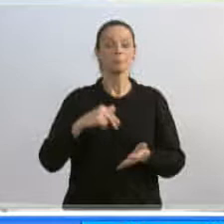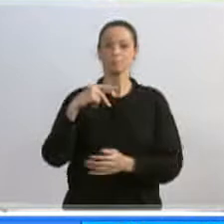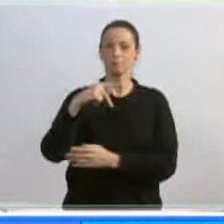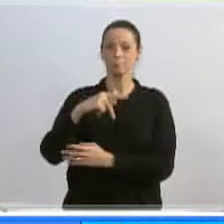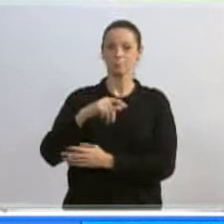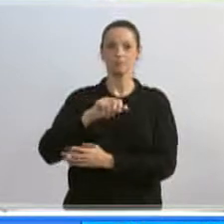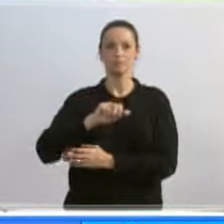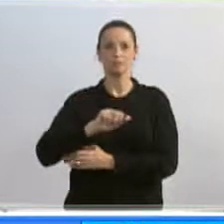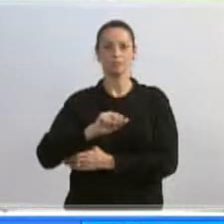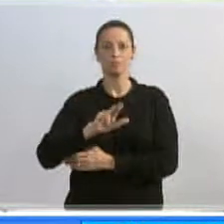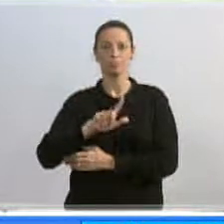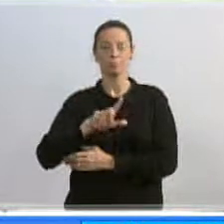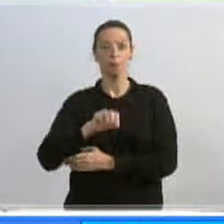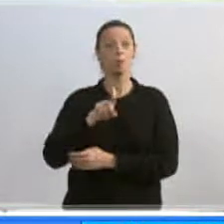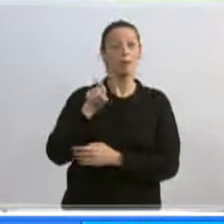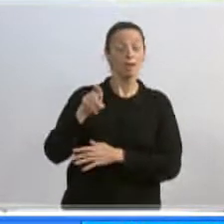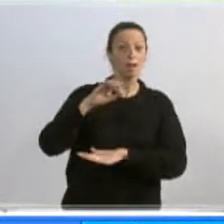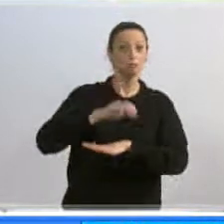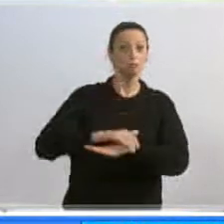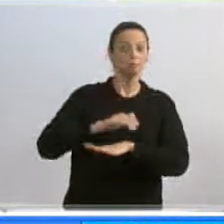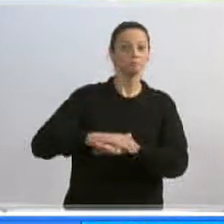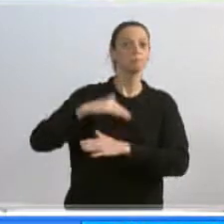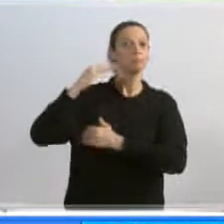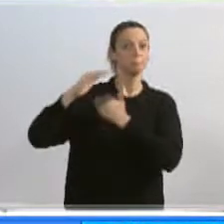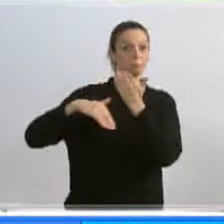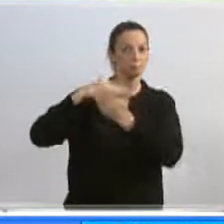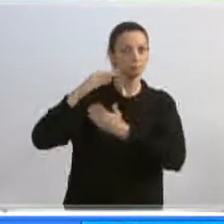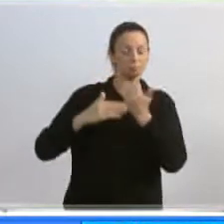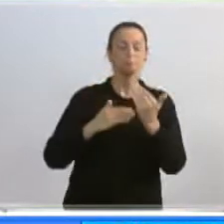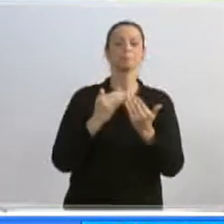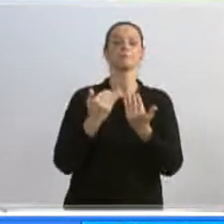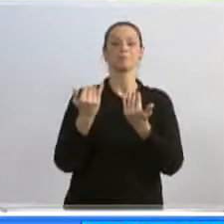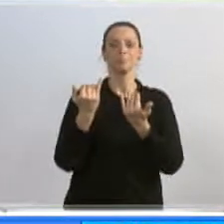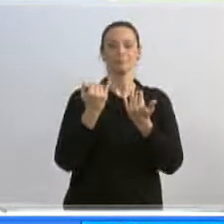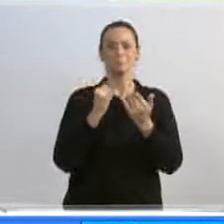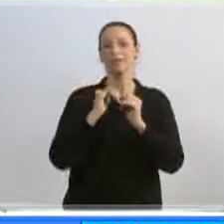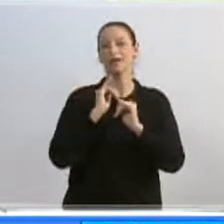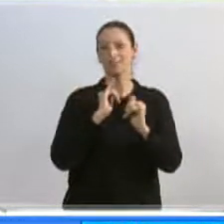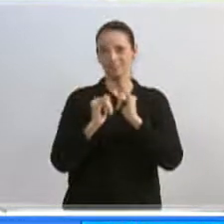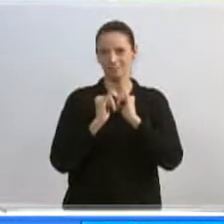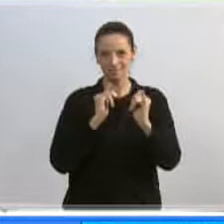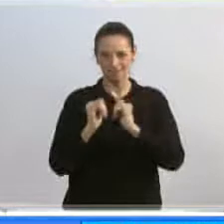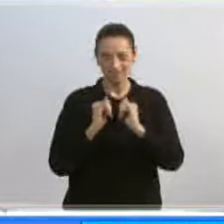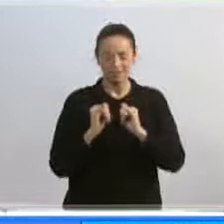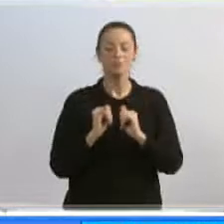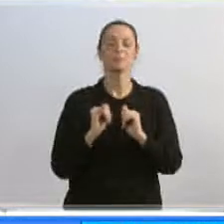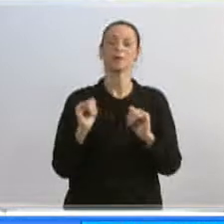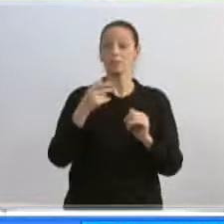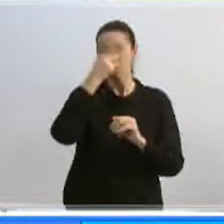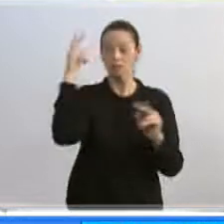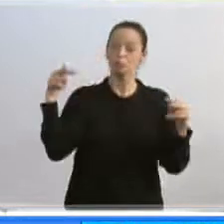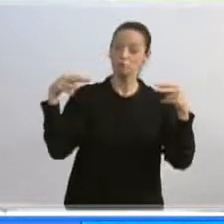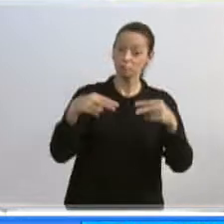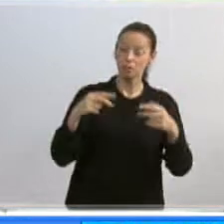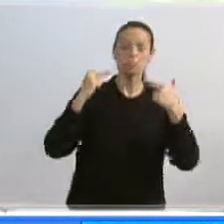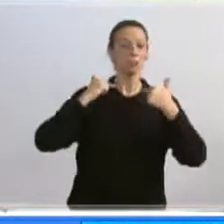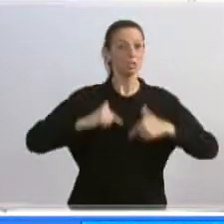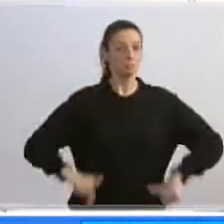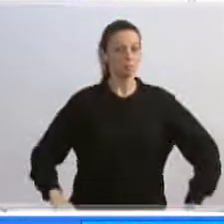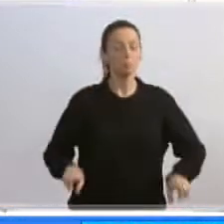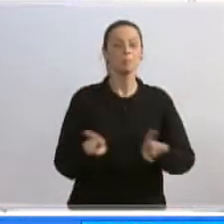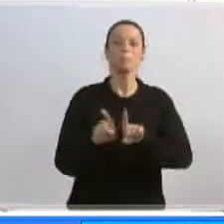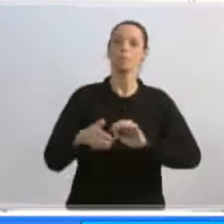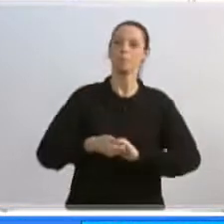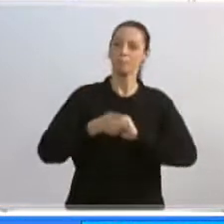tem desenvolvido esta ferramenta de transparência do município de blumenau e também cumprimentar o